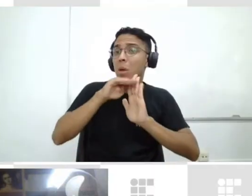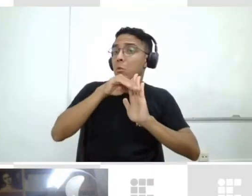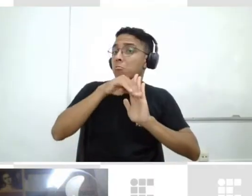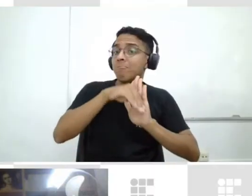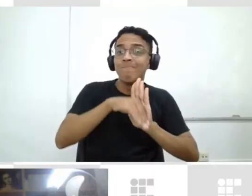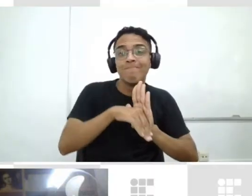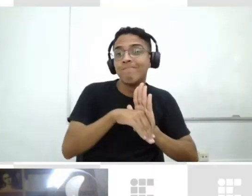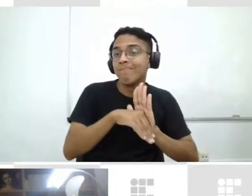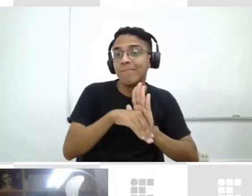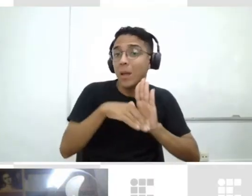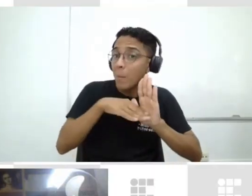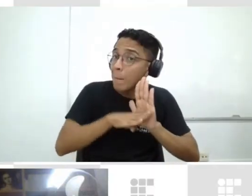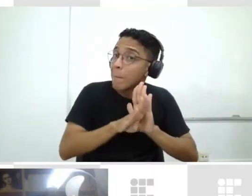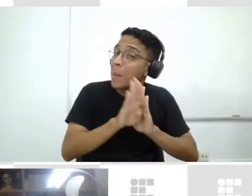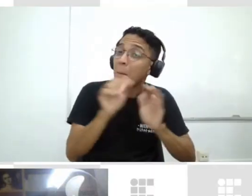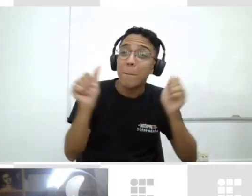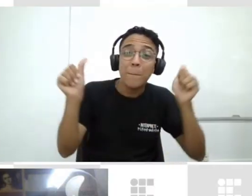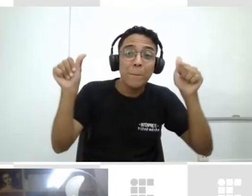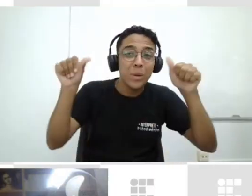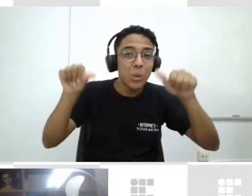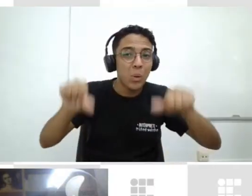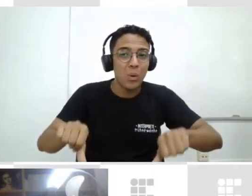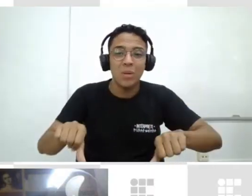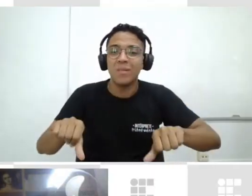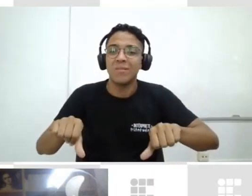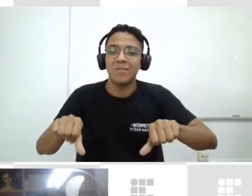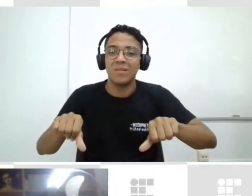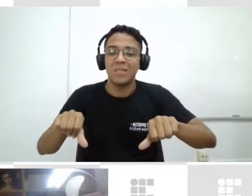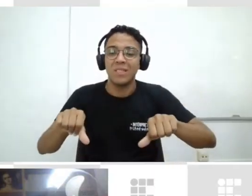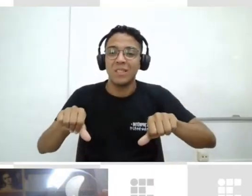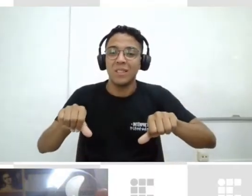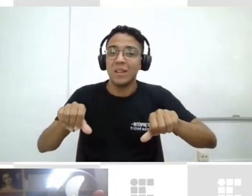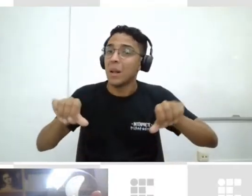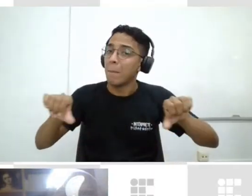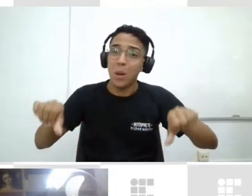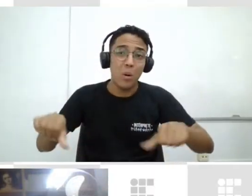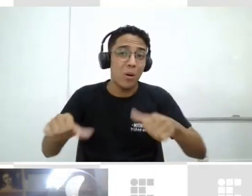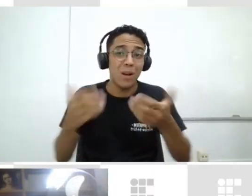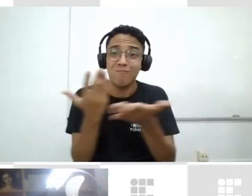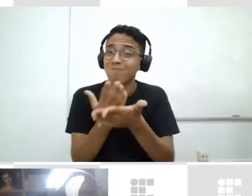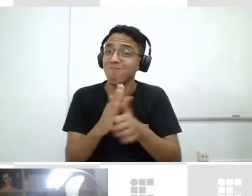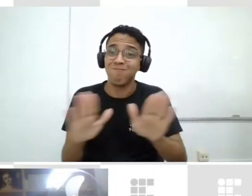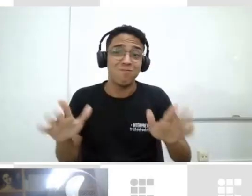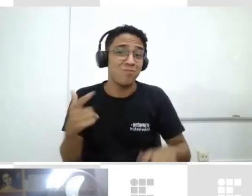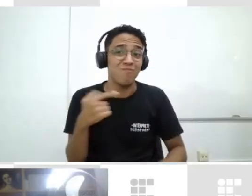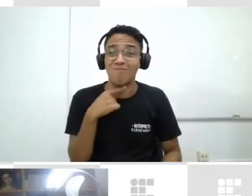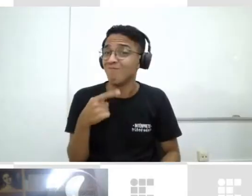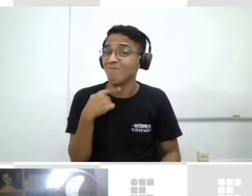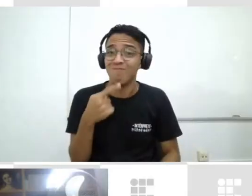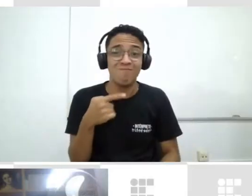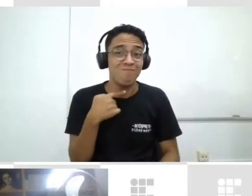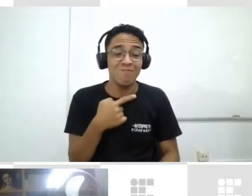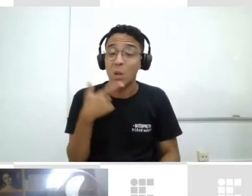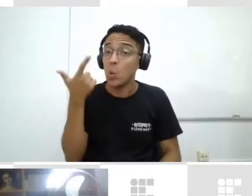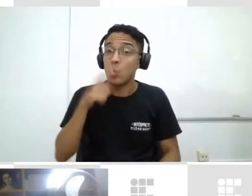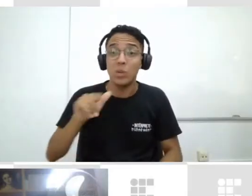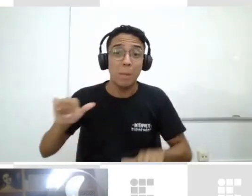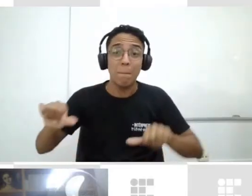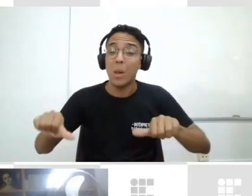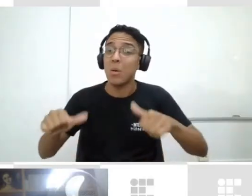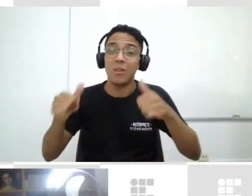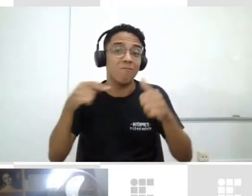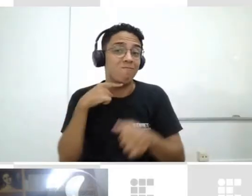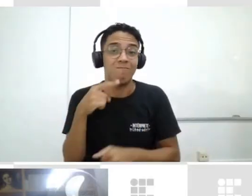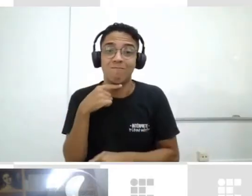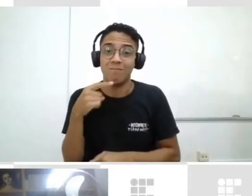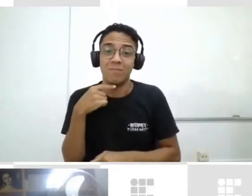piorando. Né? O ritmo da melhora acabou, não existe mais um progresso no sentido da melhora. Existe, no